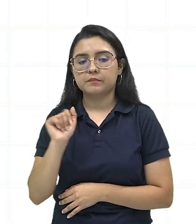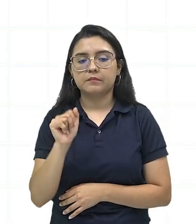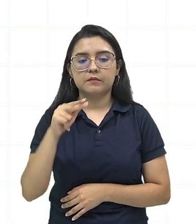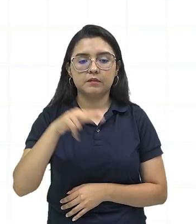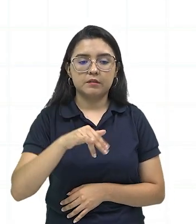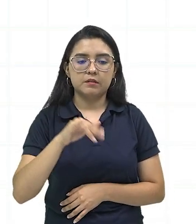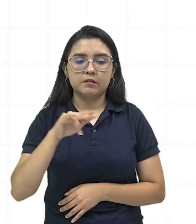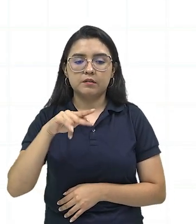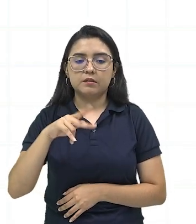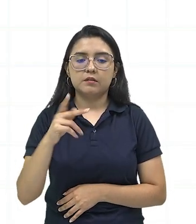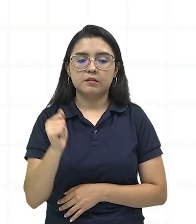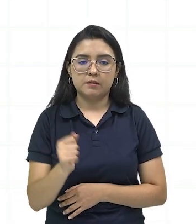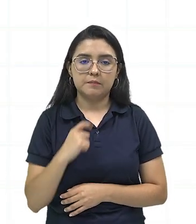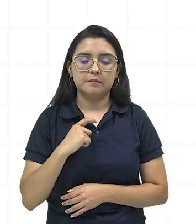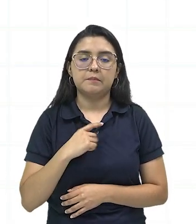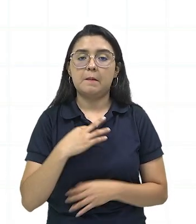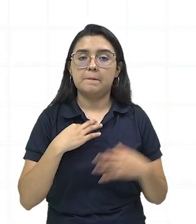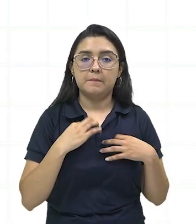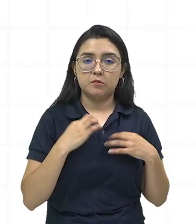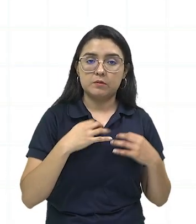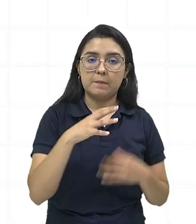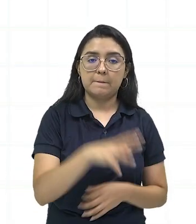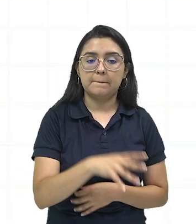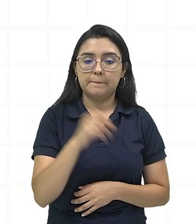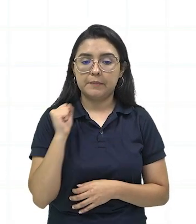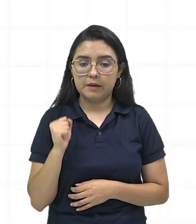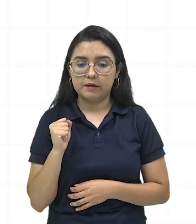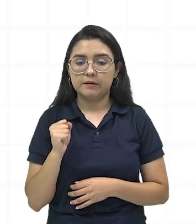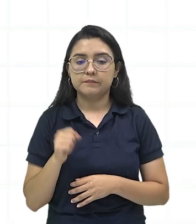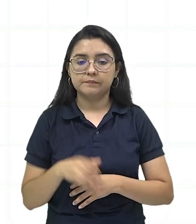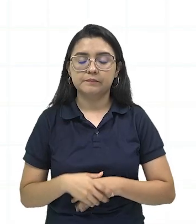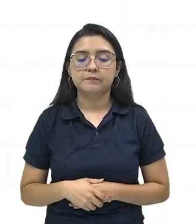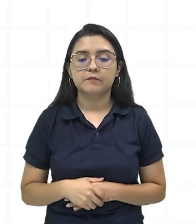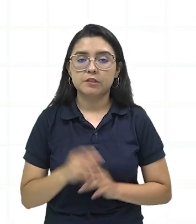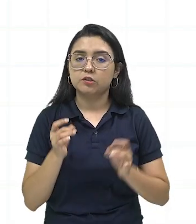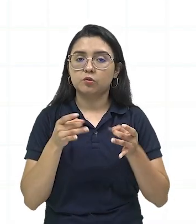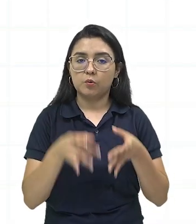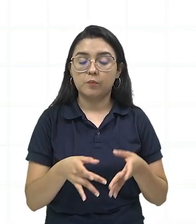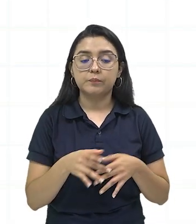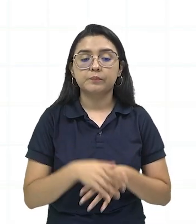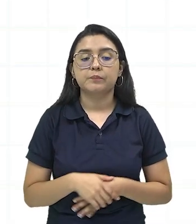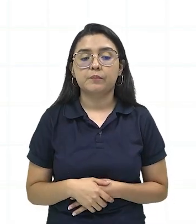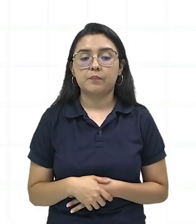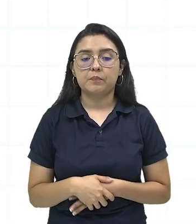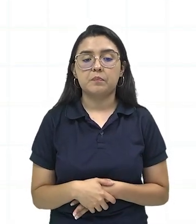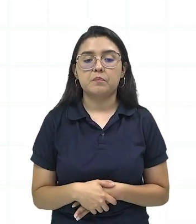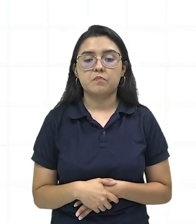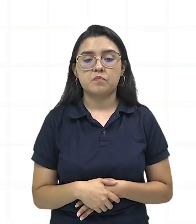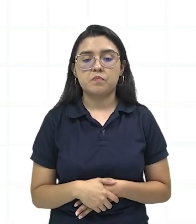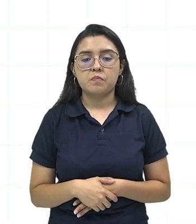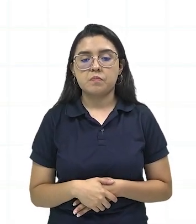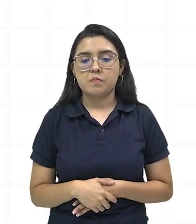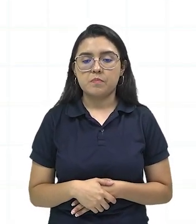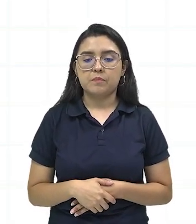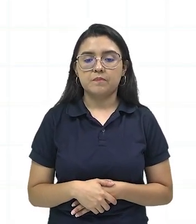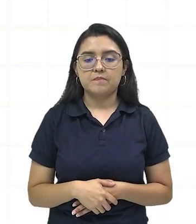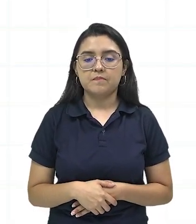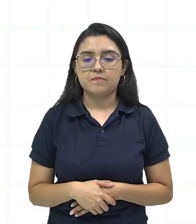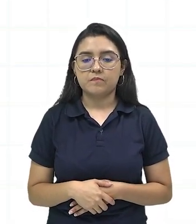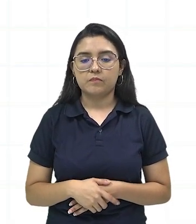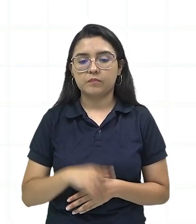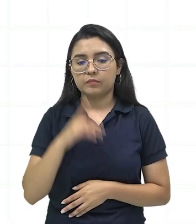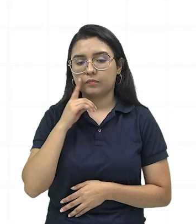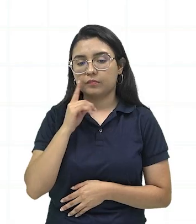pegue a blusa que você deixou jogada no chão, tá? Pegue a blusa. Então, aqui,